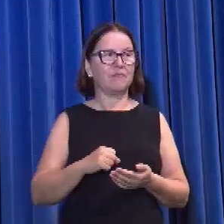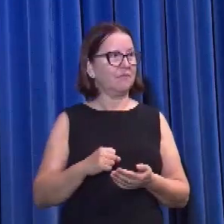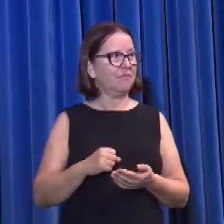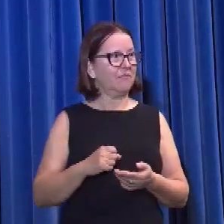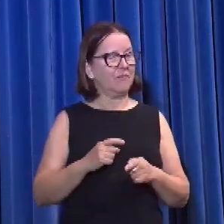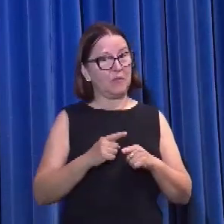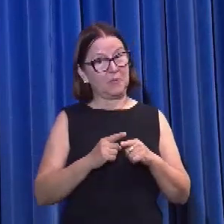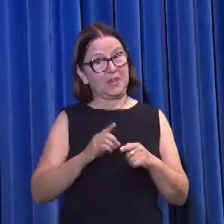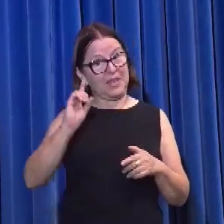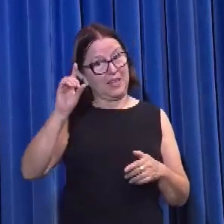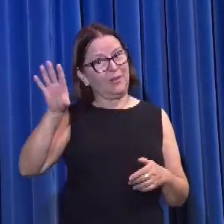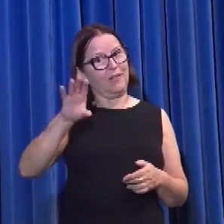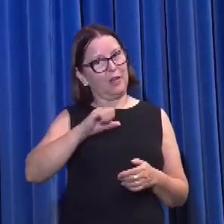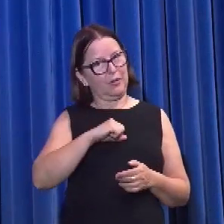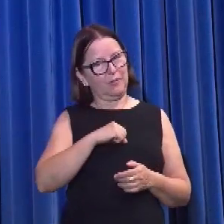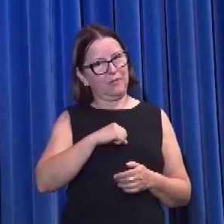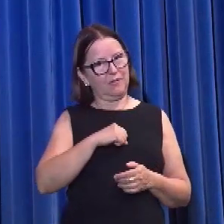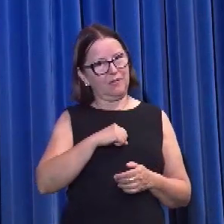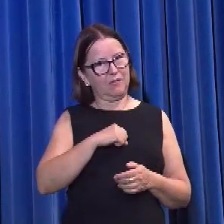Porque Deus é amor.